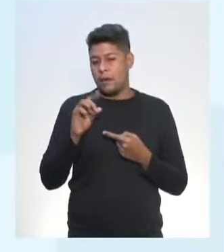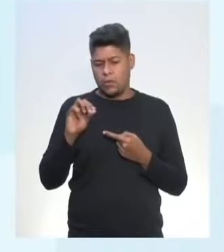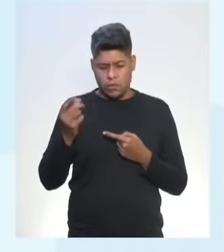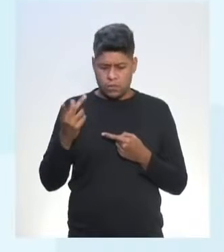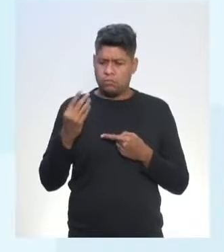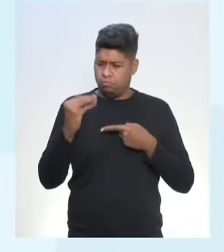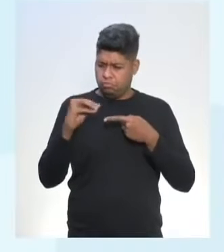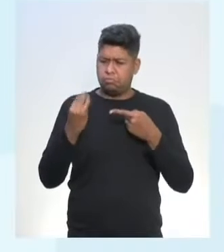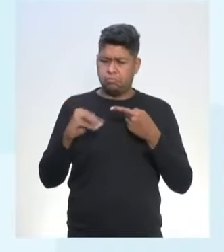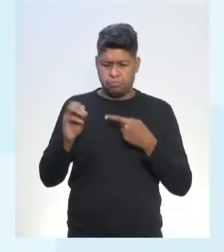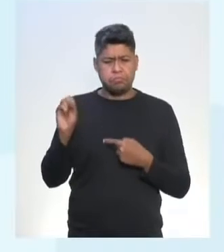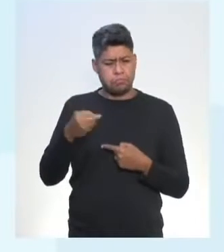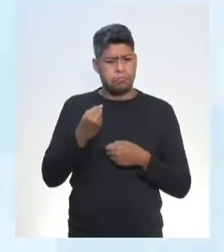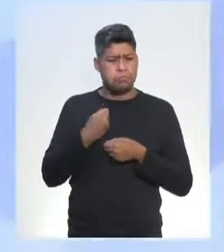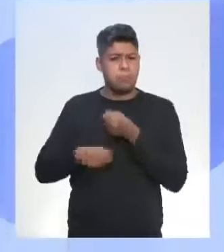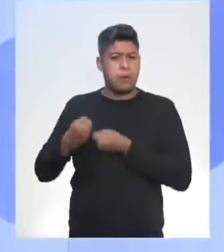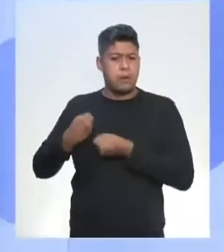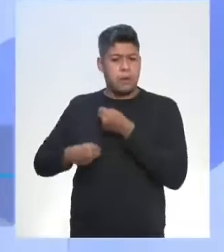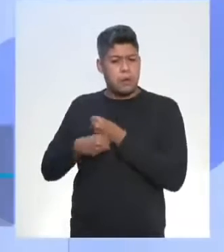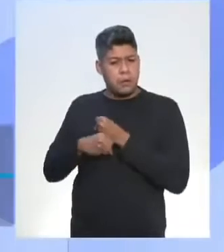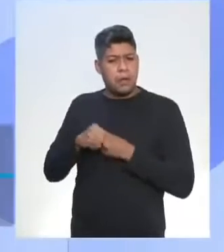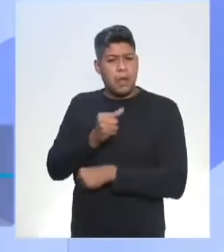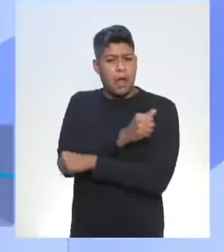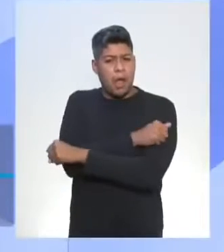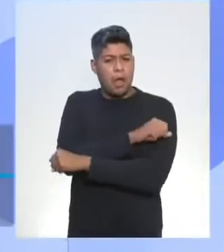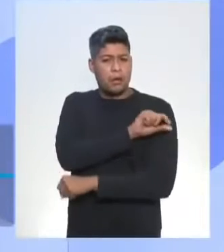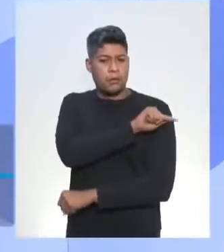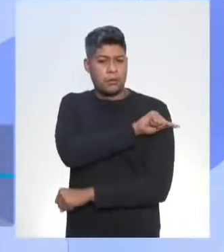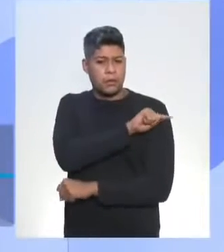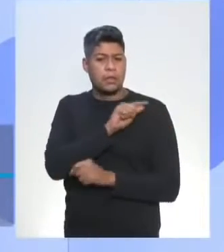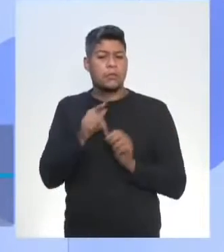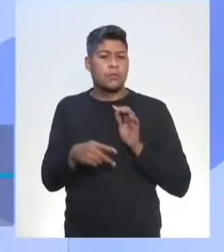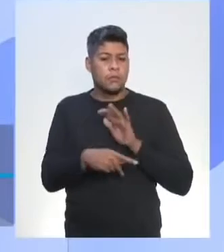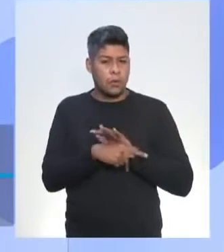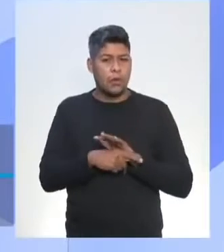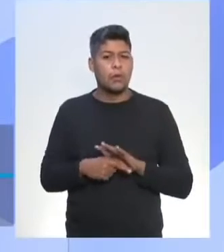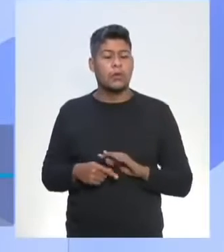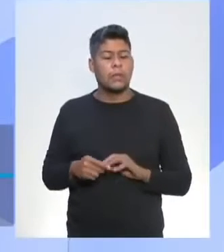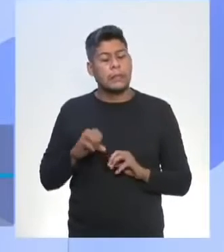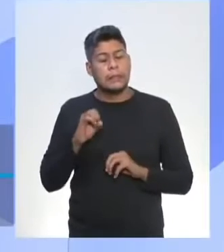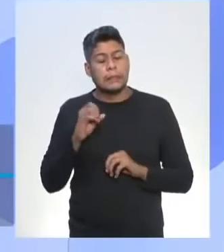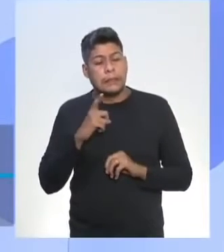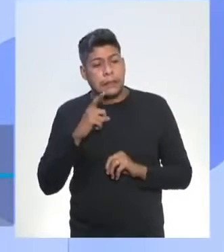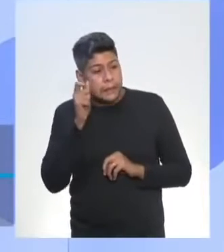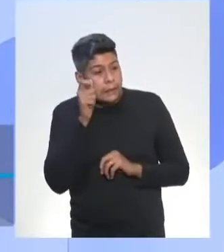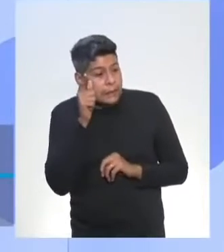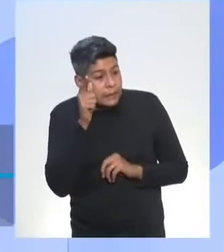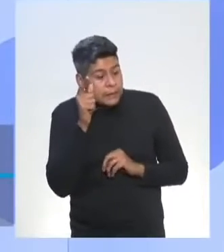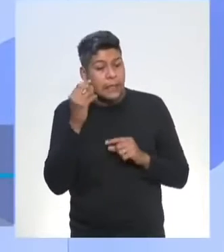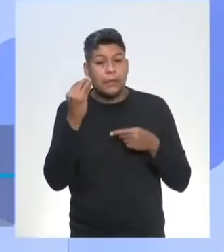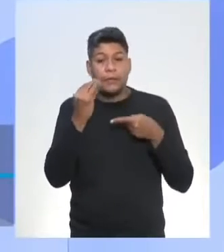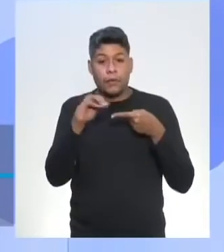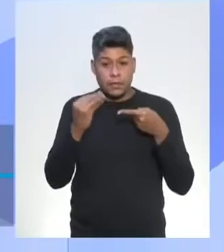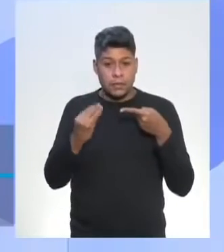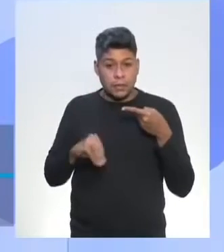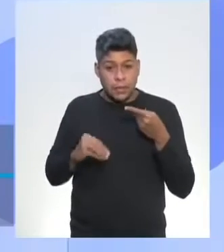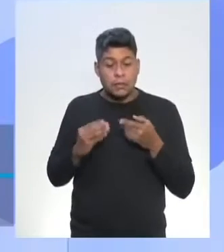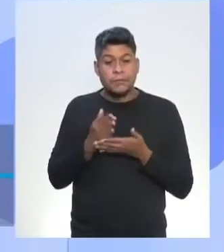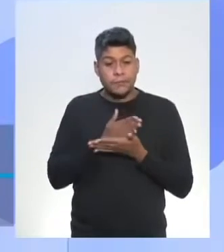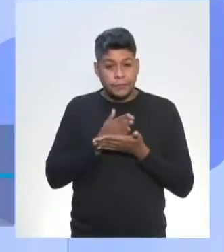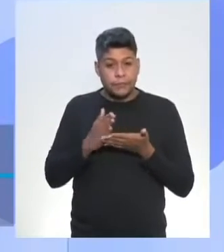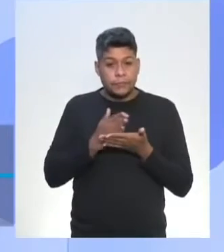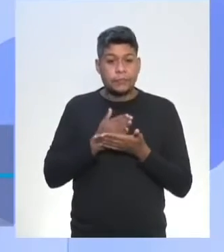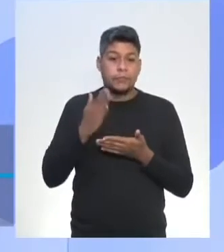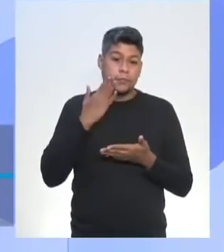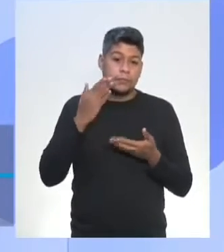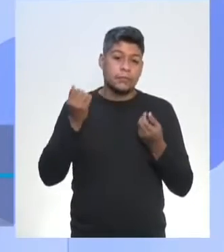Sim foi trabalhar na encruzilhada passado você e aluno do 7º ano né Vocês viram se ideia de fração e muitas vezes e agora